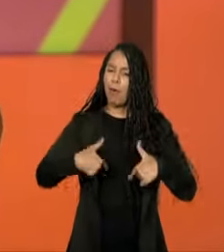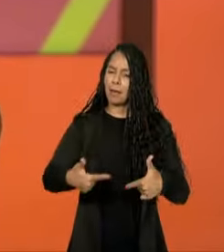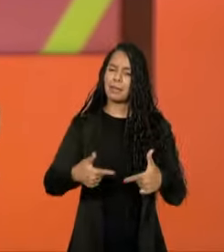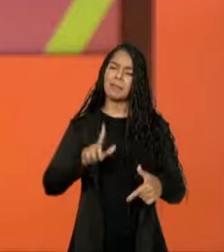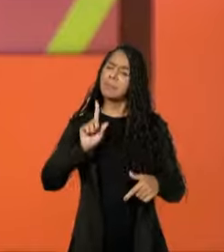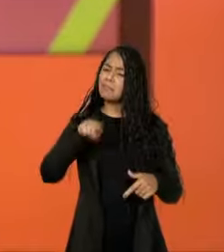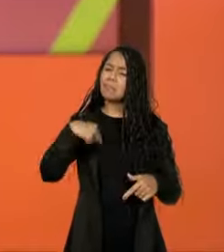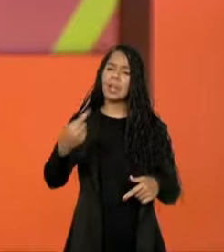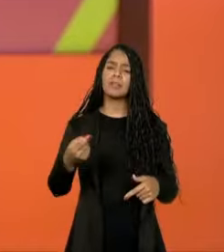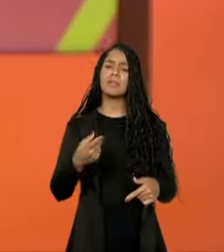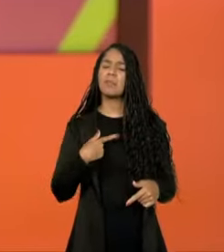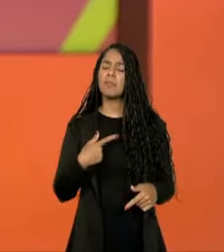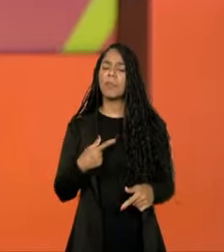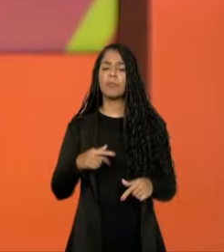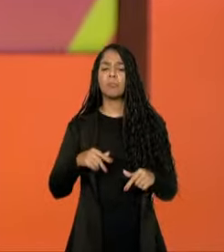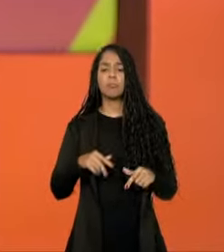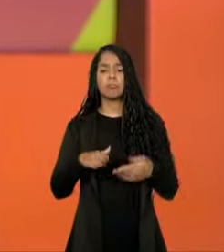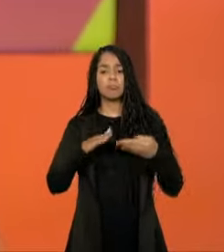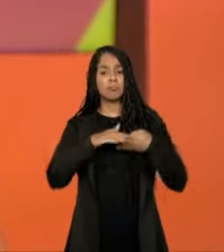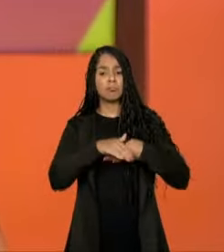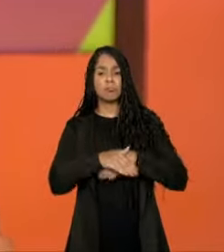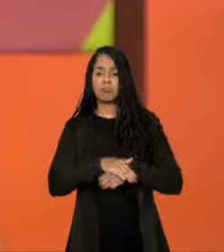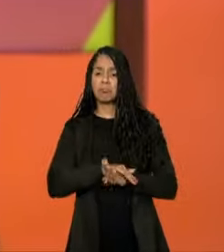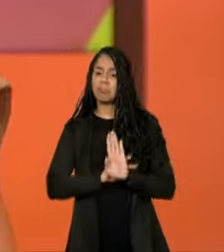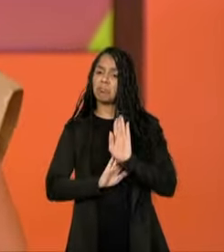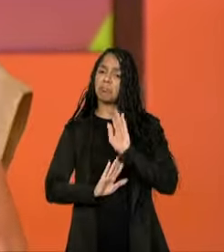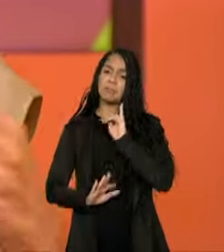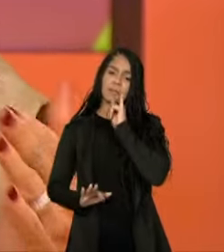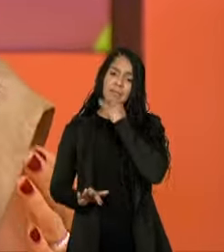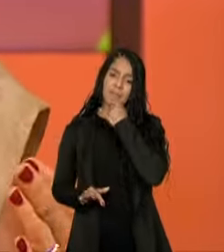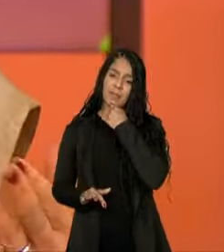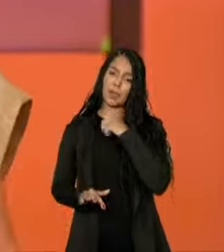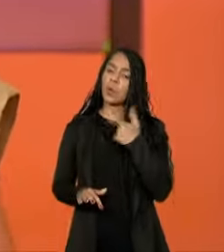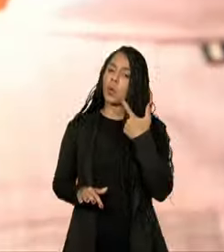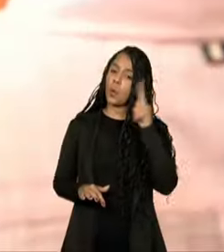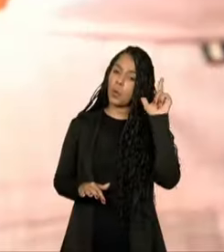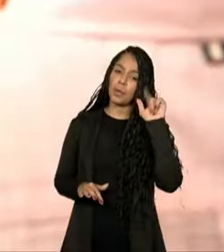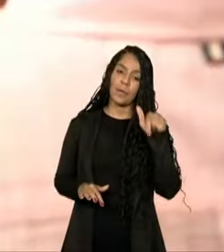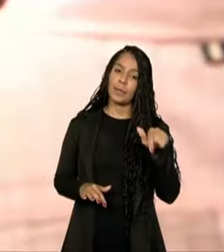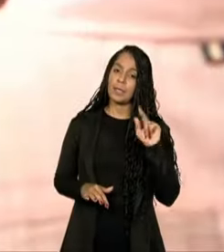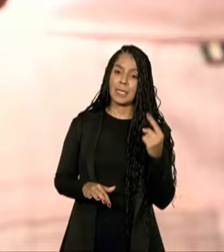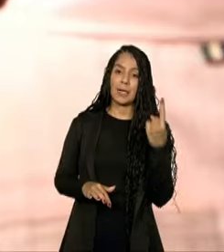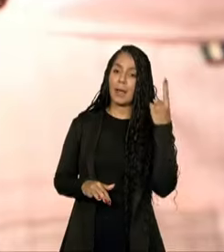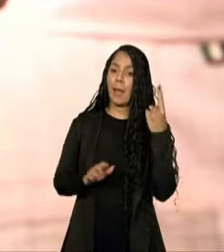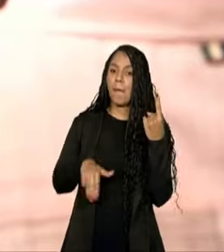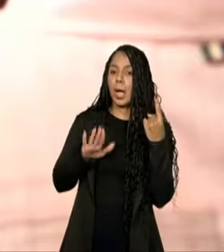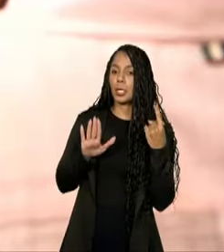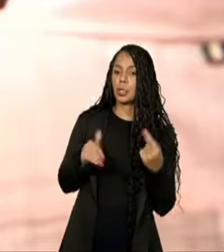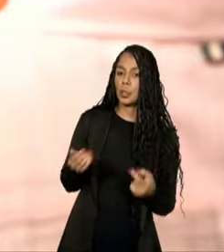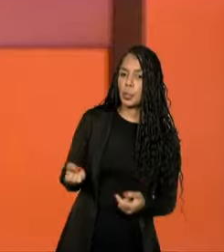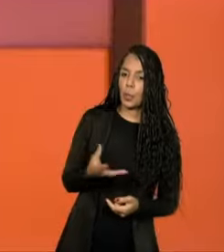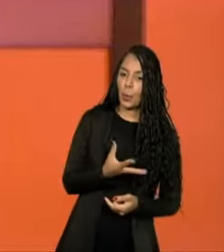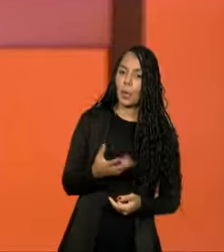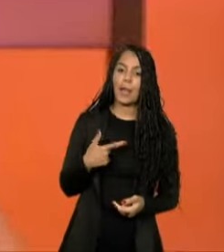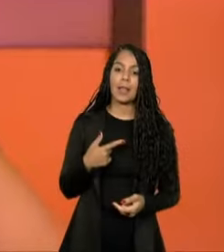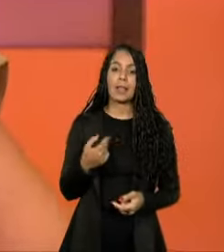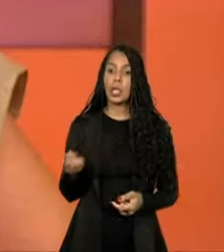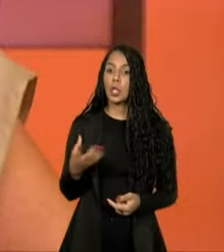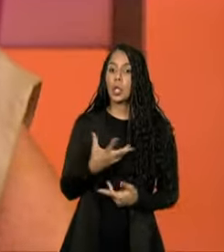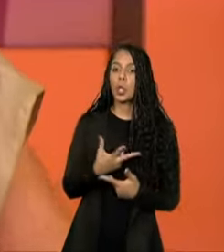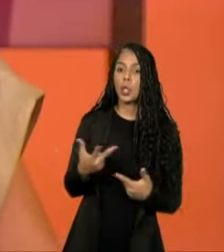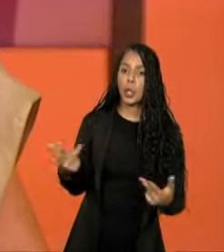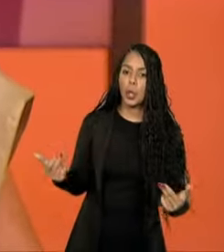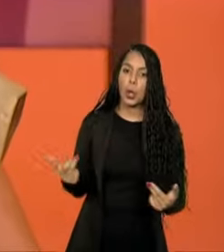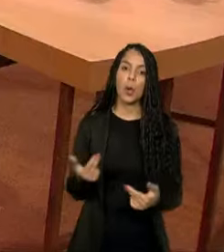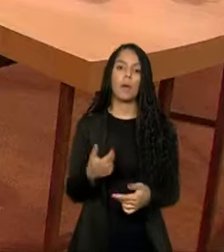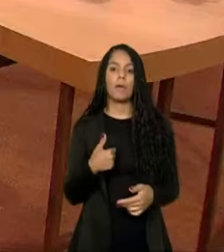daqui a pouquinho aquilo acomoda. Sim, sim. E aí, infelizmente, é um outro que está chegando. Você já não vai ser mais a mais recente, a novidade. E aí vai. E